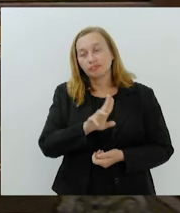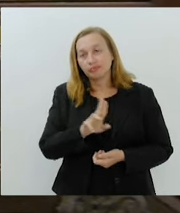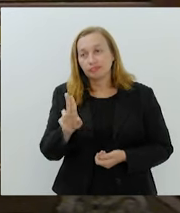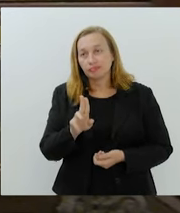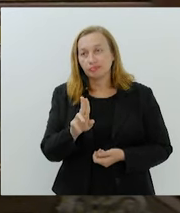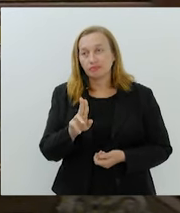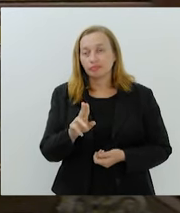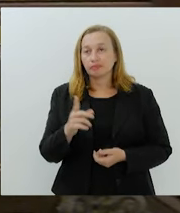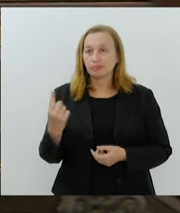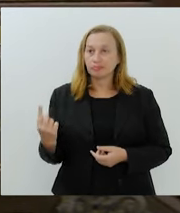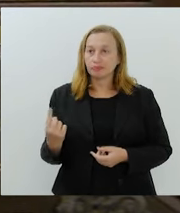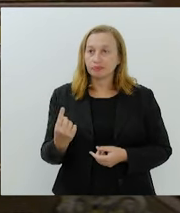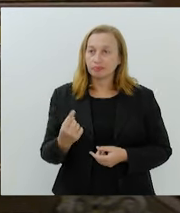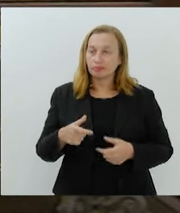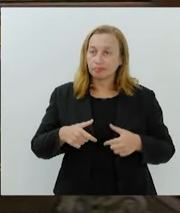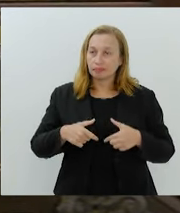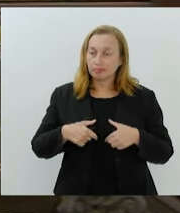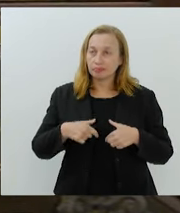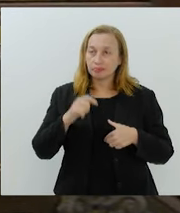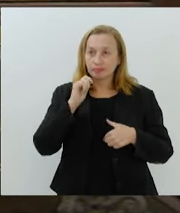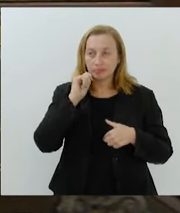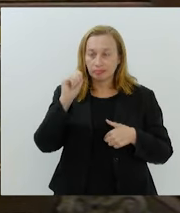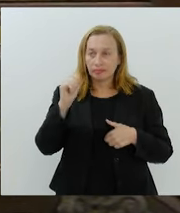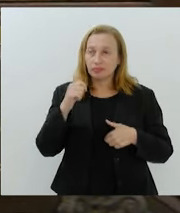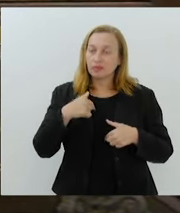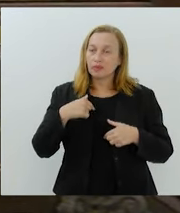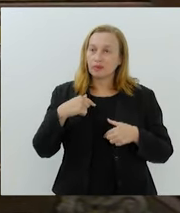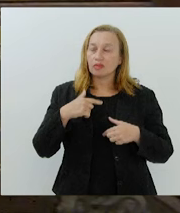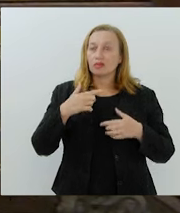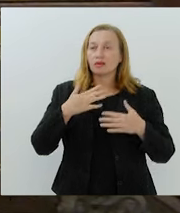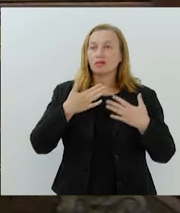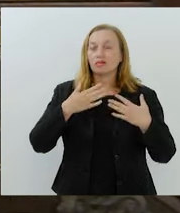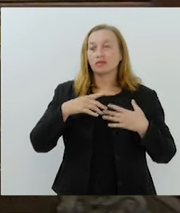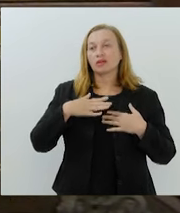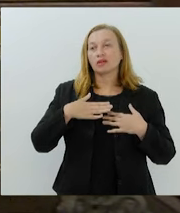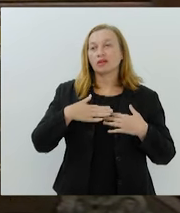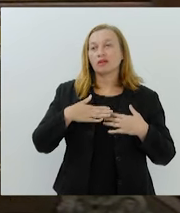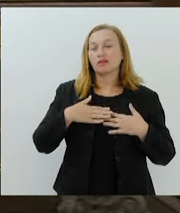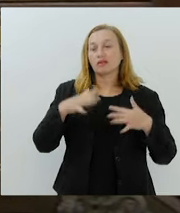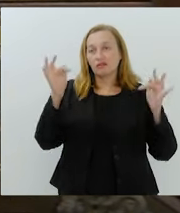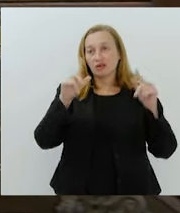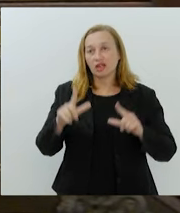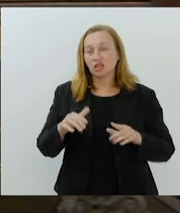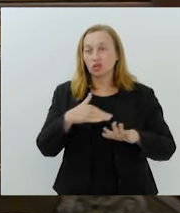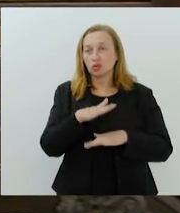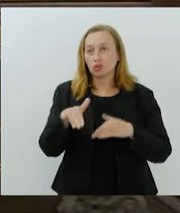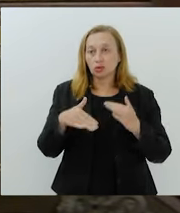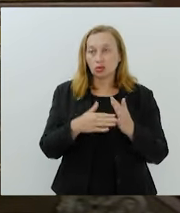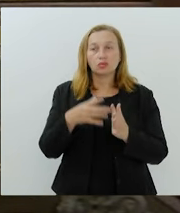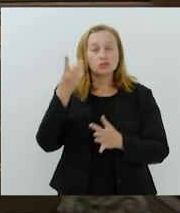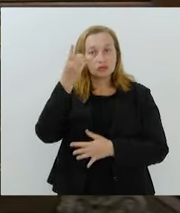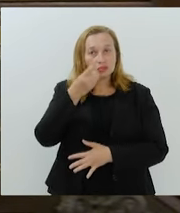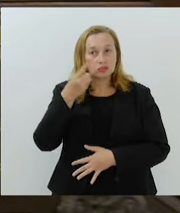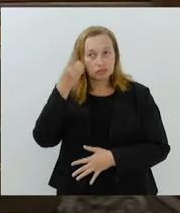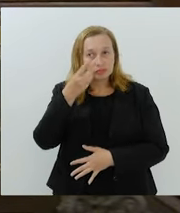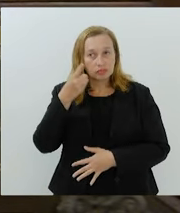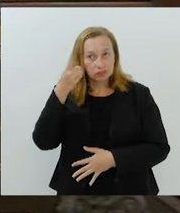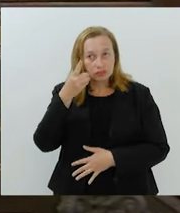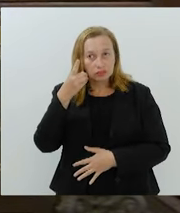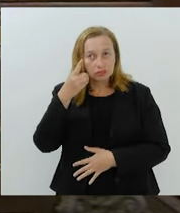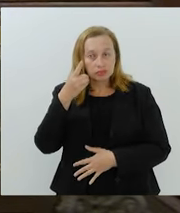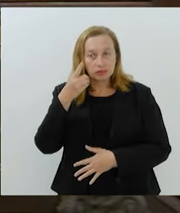vir. E fiquei muito aliviado que todos os parlamentares que corroboraram no projeto da